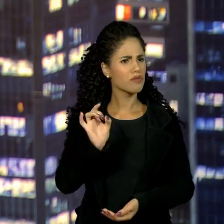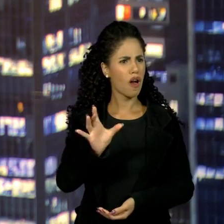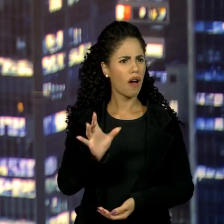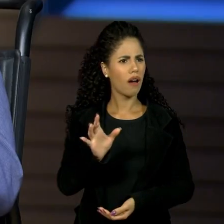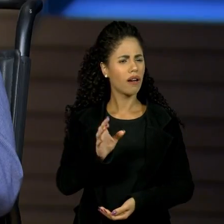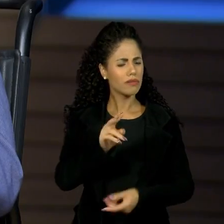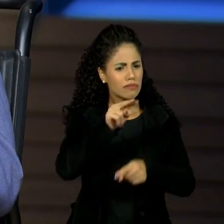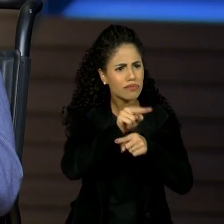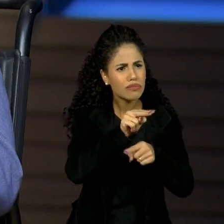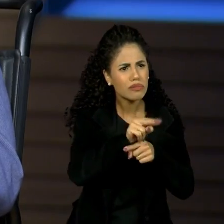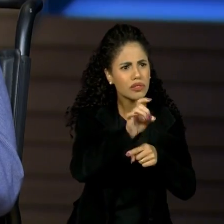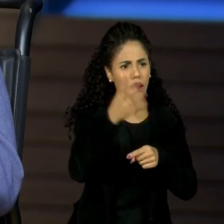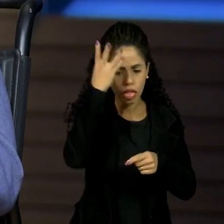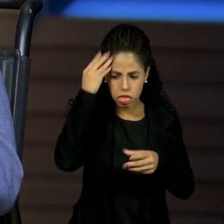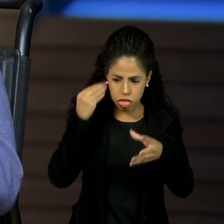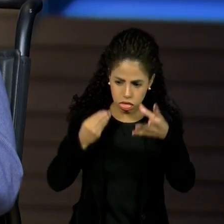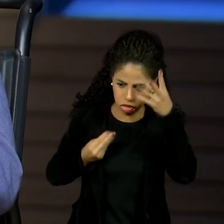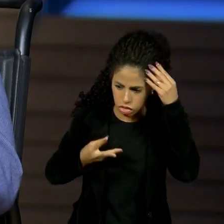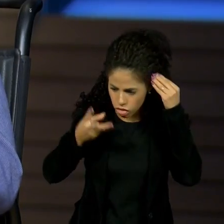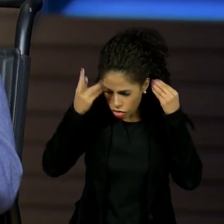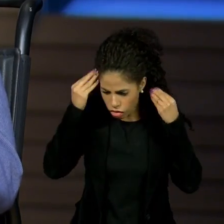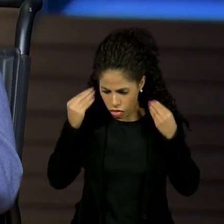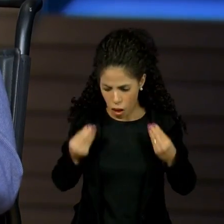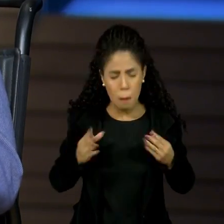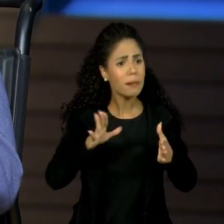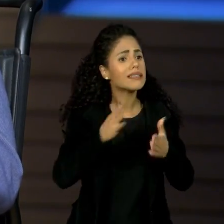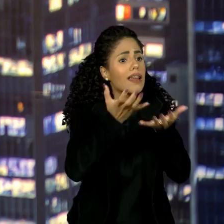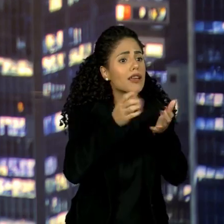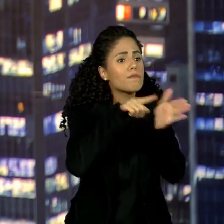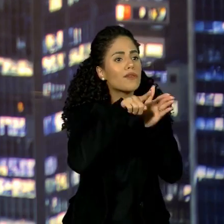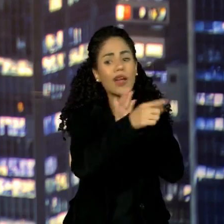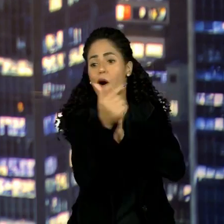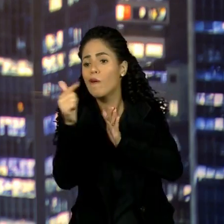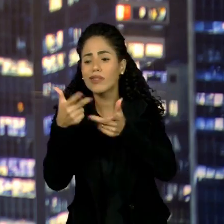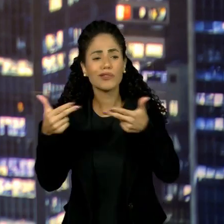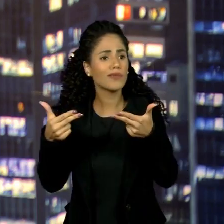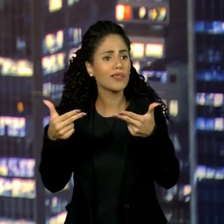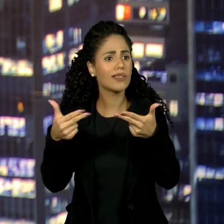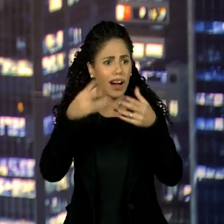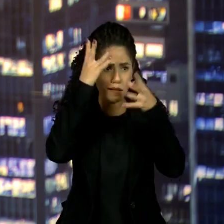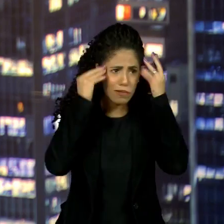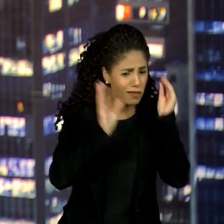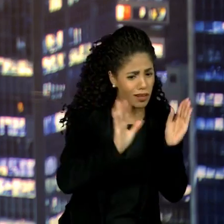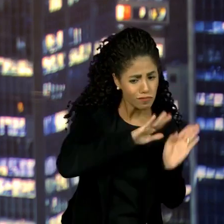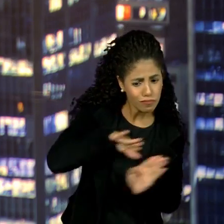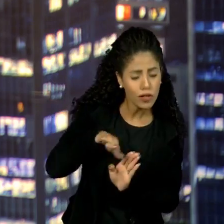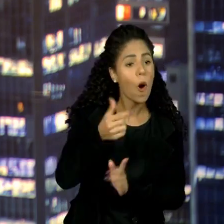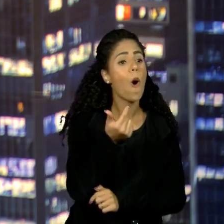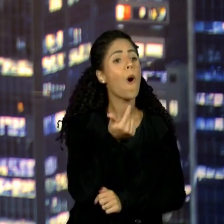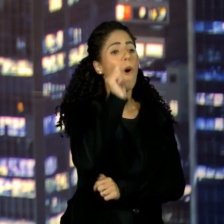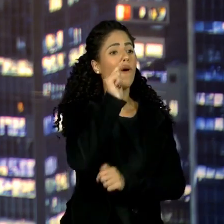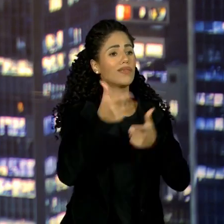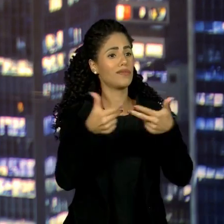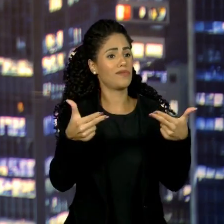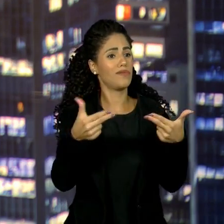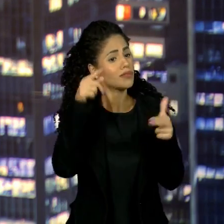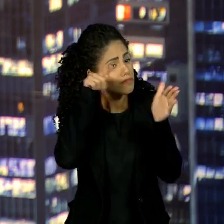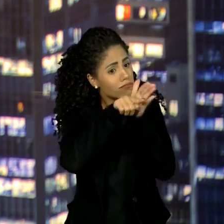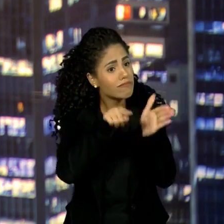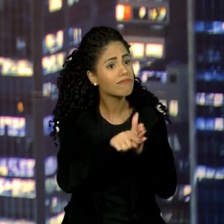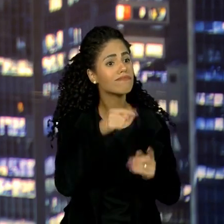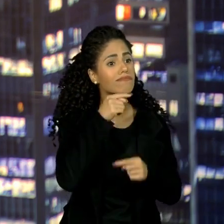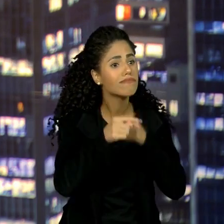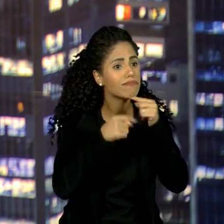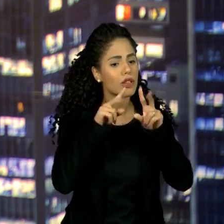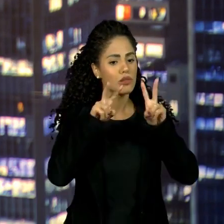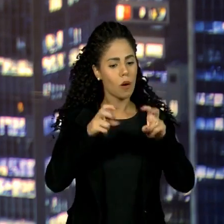né, que fala só da perda de cabelo, e ela tinha tantas dúvidas, ela, né, era uma menina de 28 anos, queria falar sobre a doença,